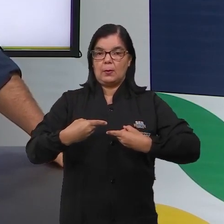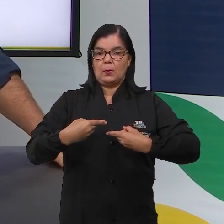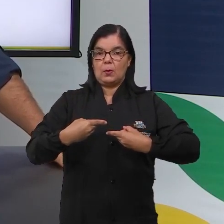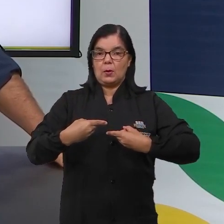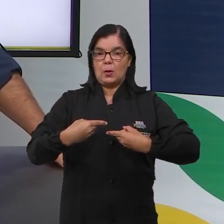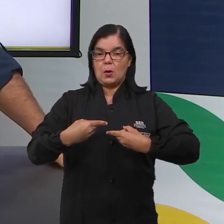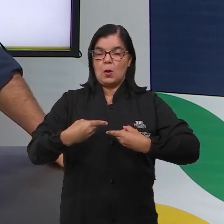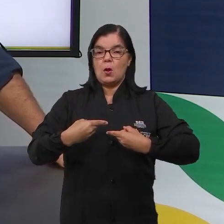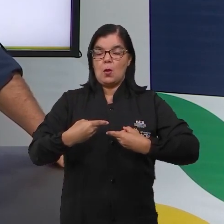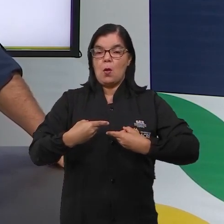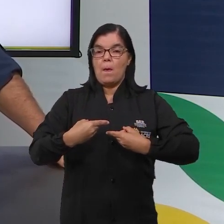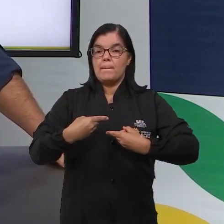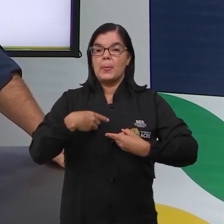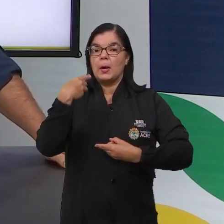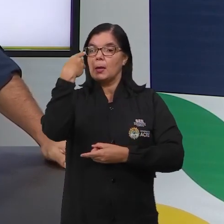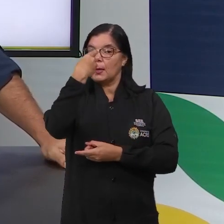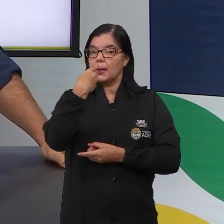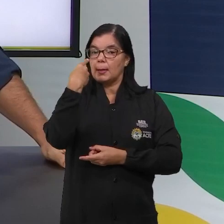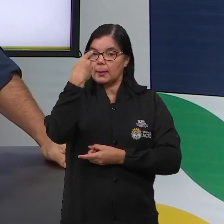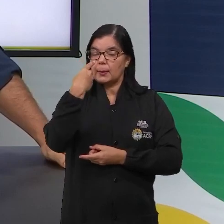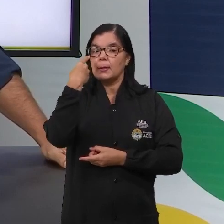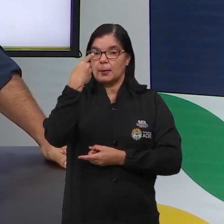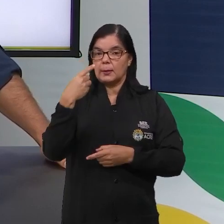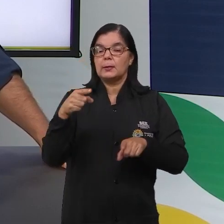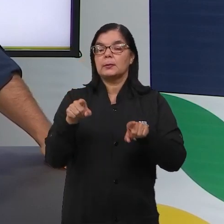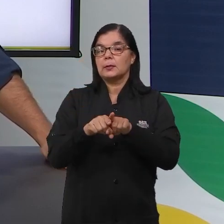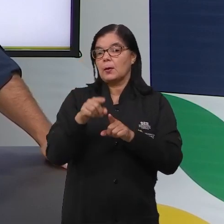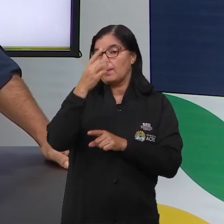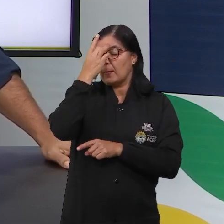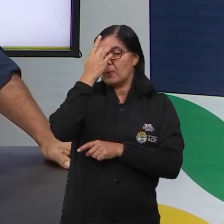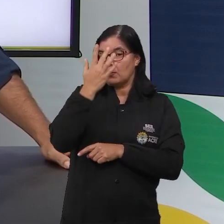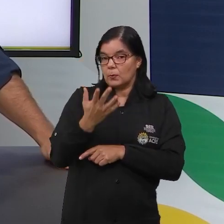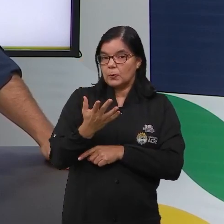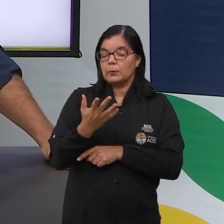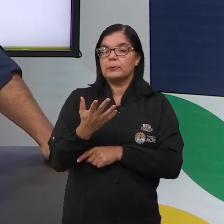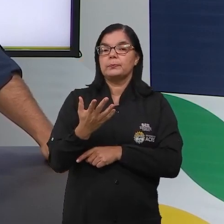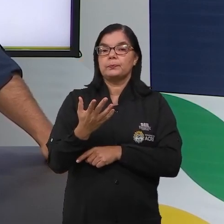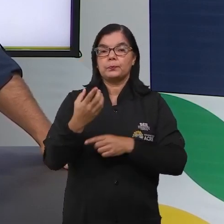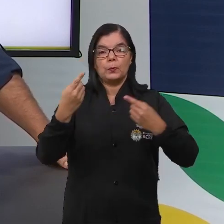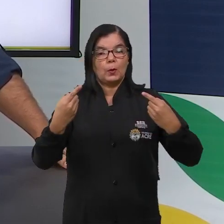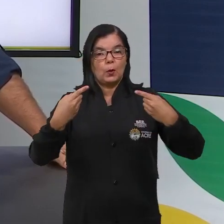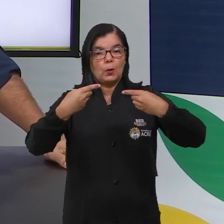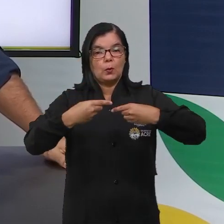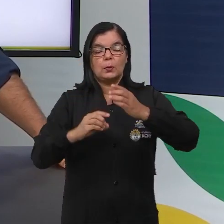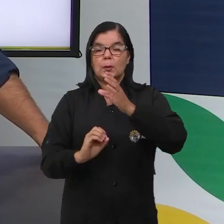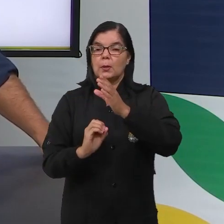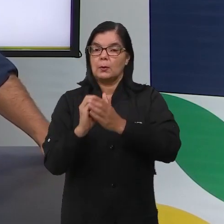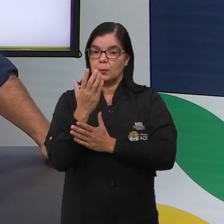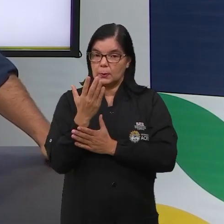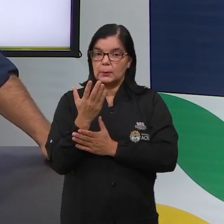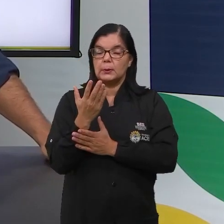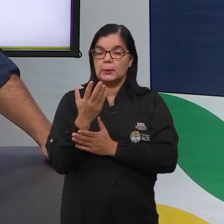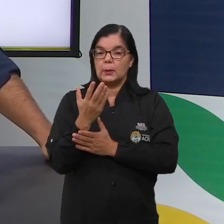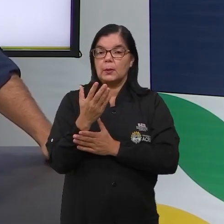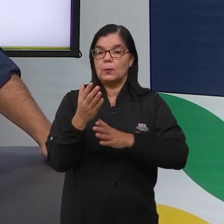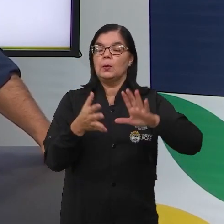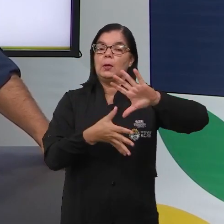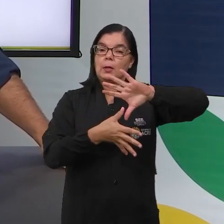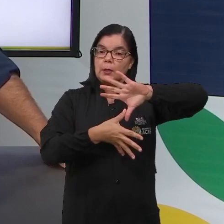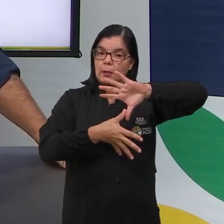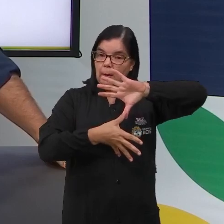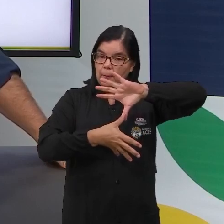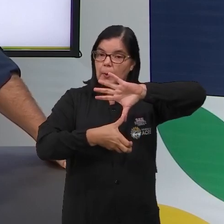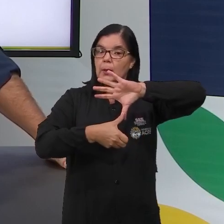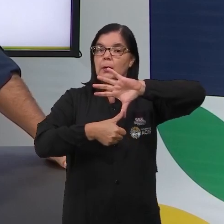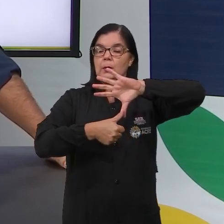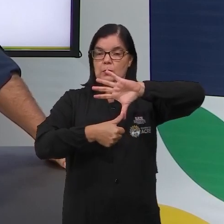o aceno para o espanhol ele é mais facilitado. Competições que acontecem na América do Sul, por